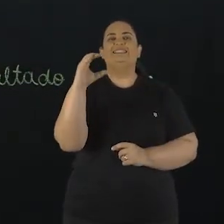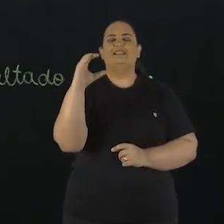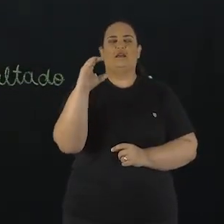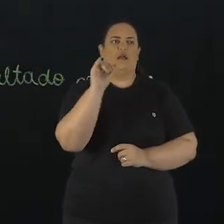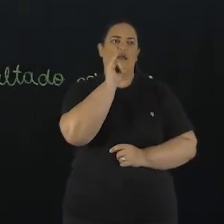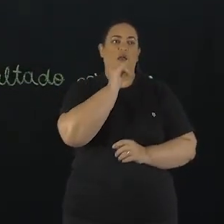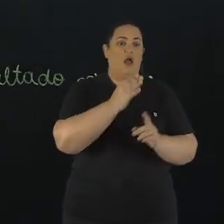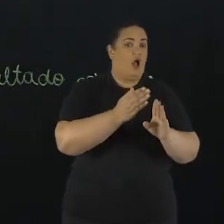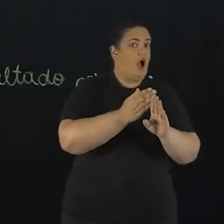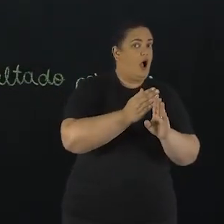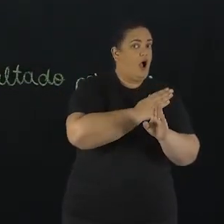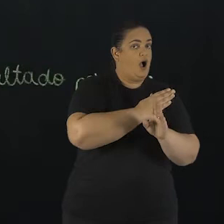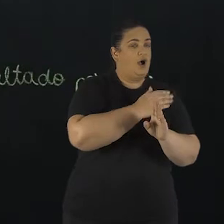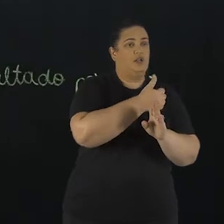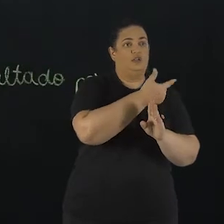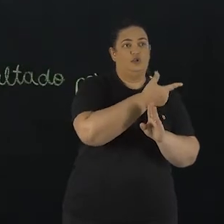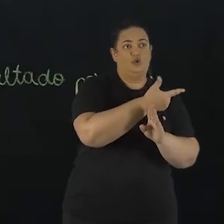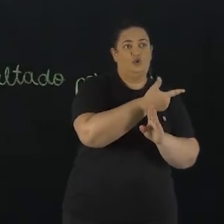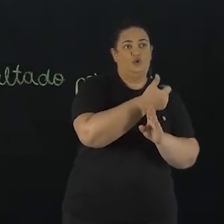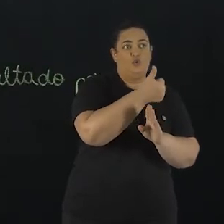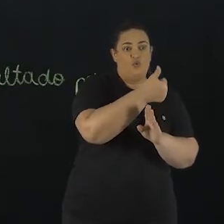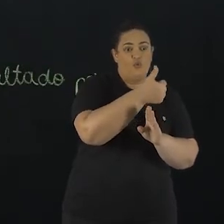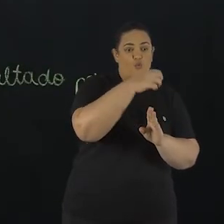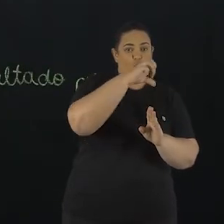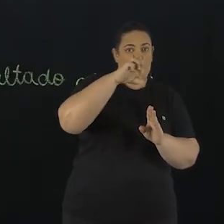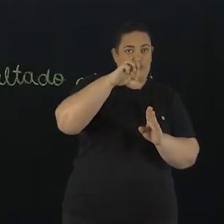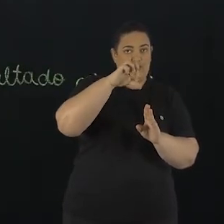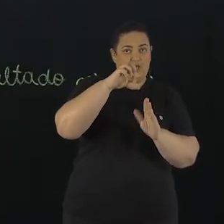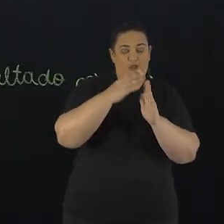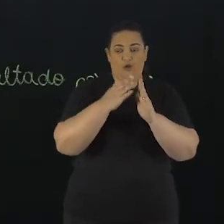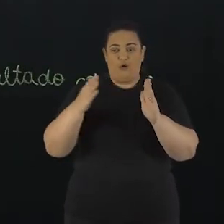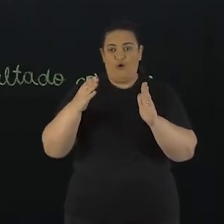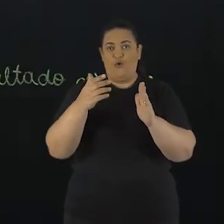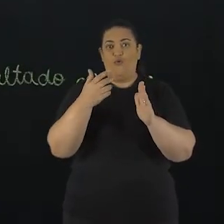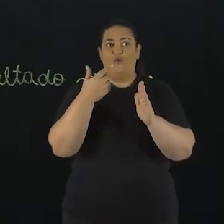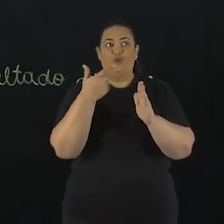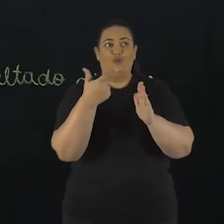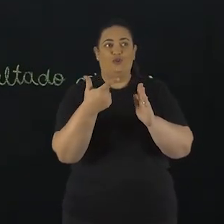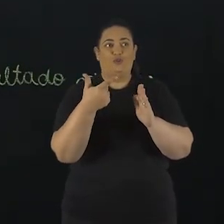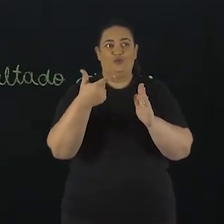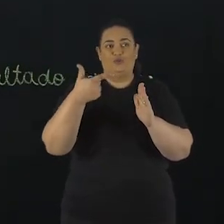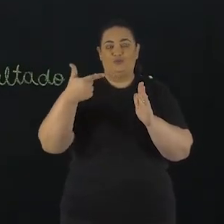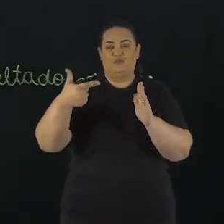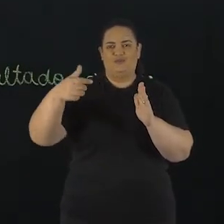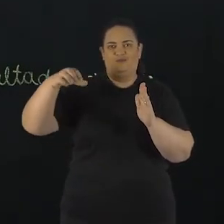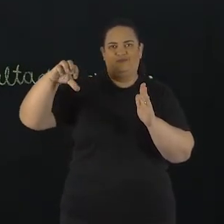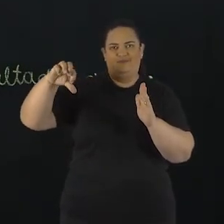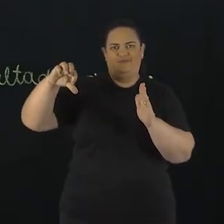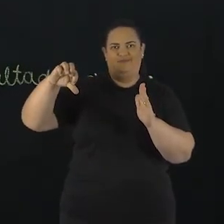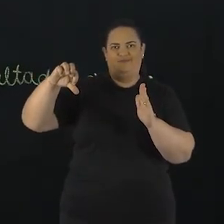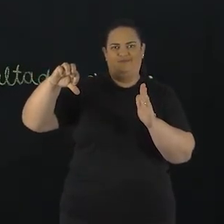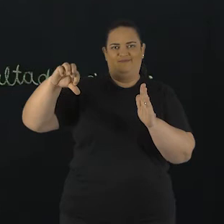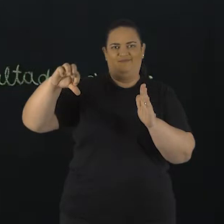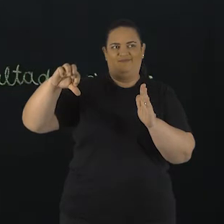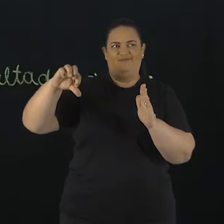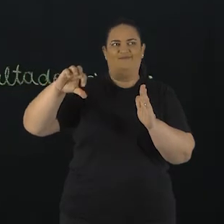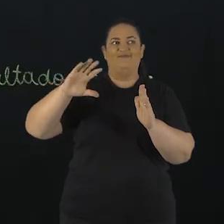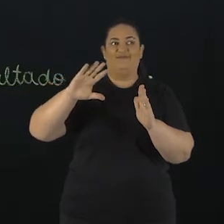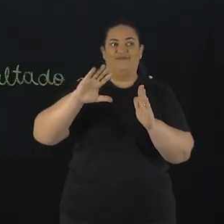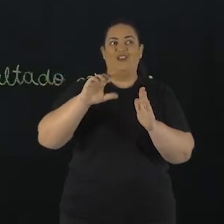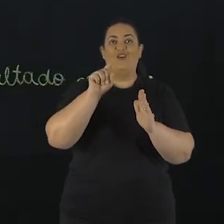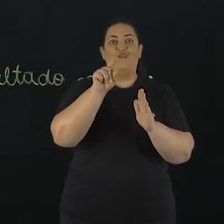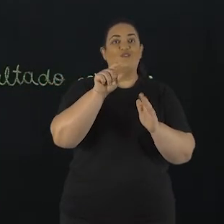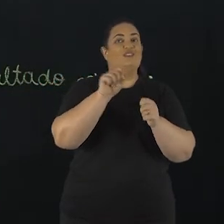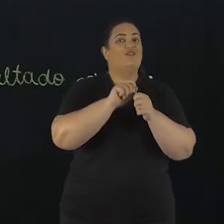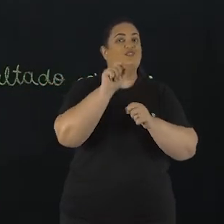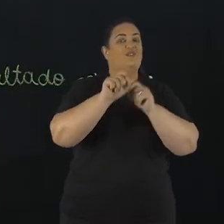para 2,29. Qual foi o acréscimo percentual? Bem, aí vem a dica. Divida o valor de